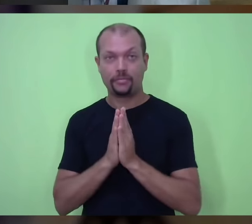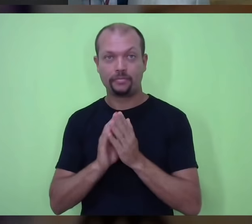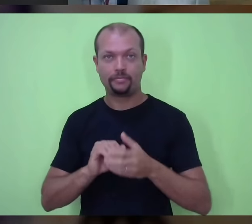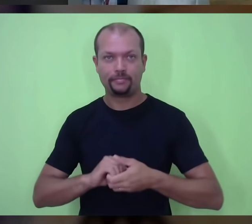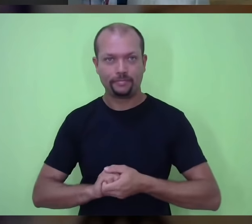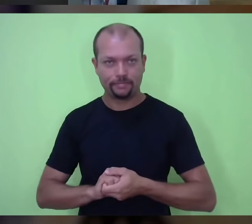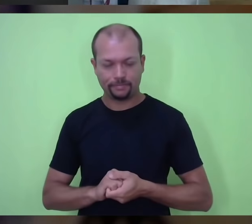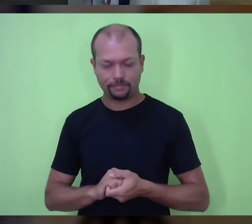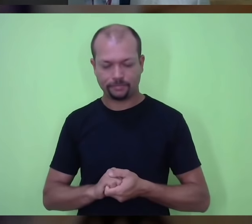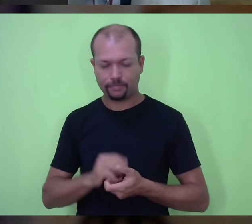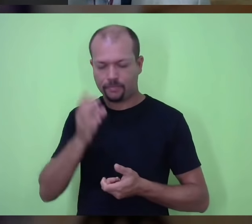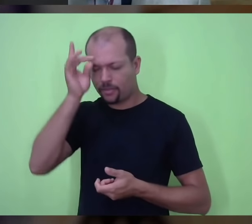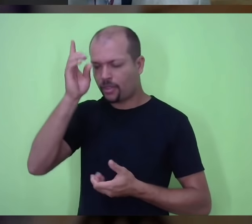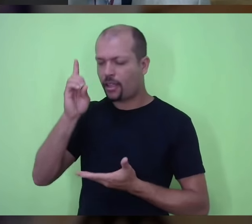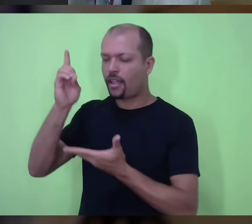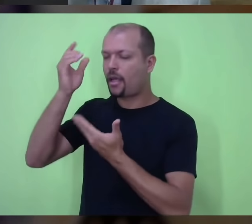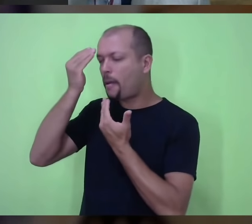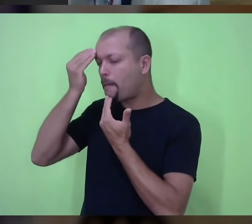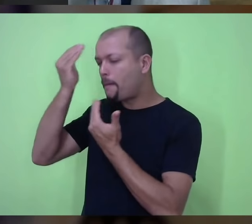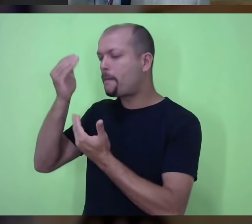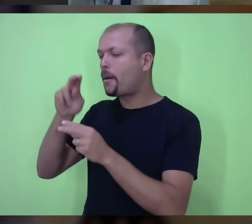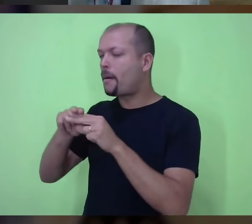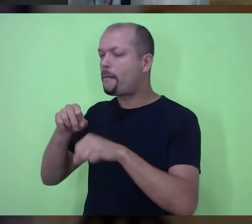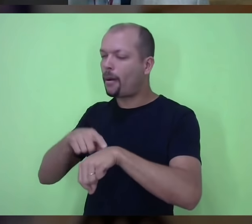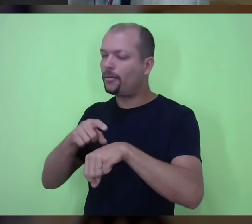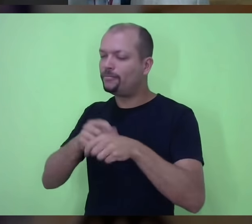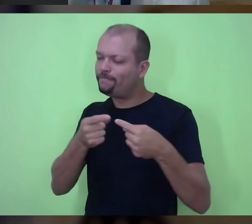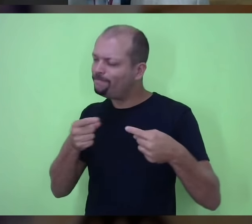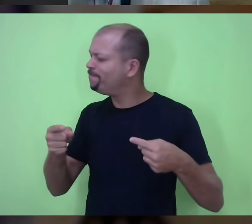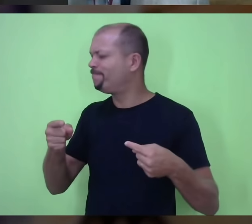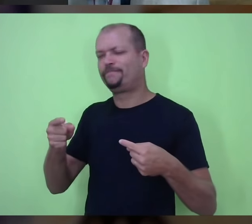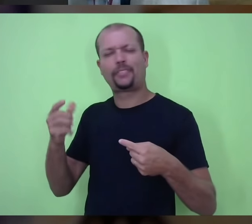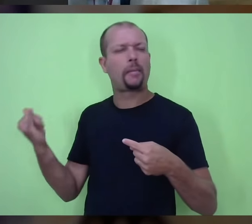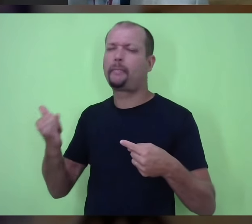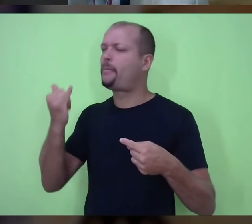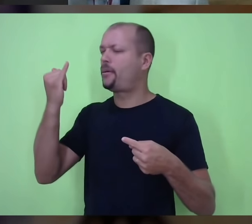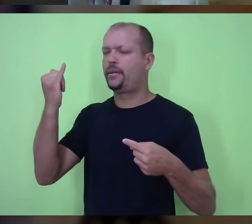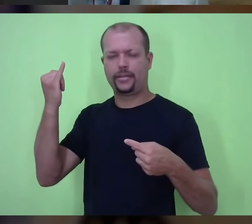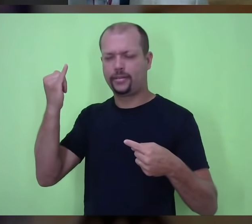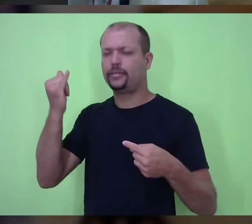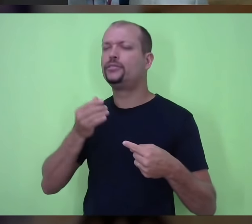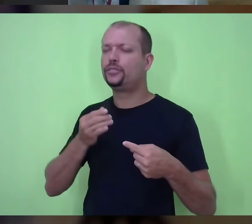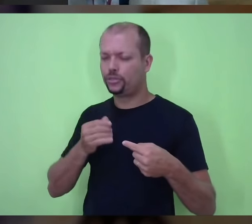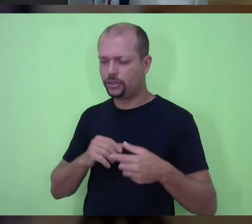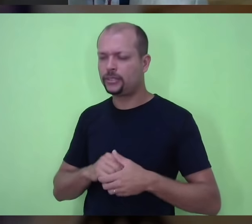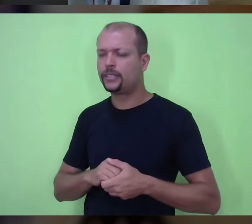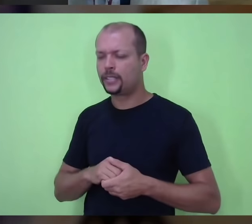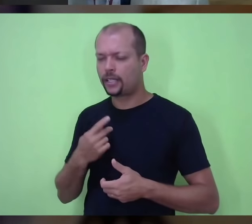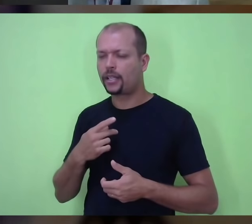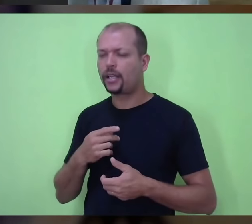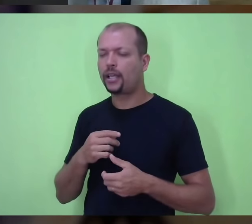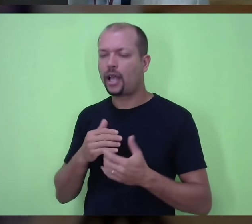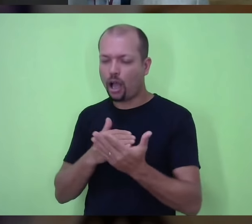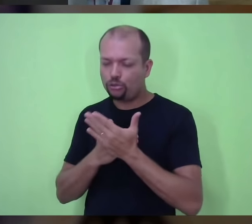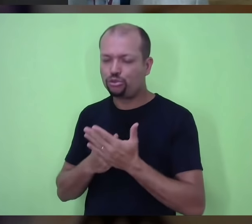Oremos. Santo Deus, obrigado por esse momento muito importante que conseguimos pelo menos